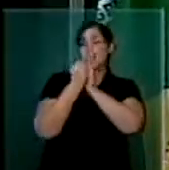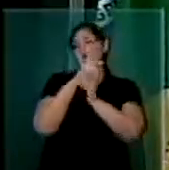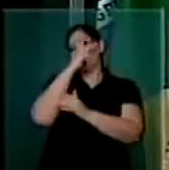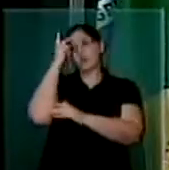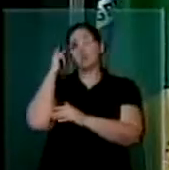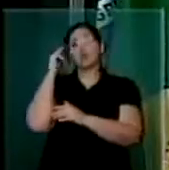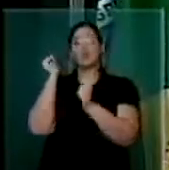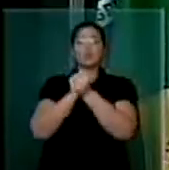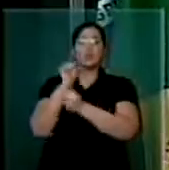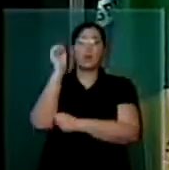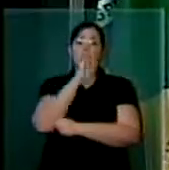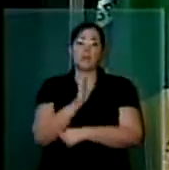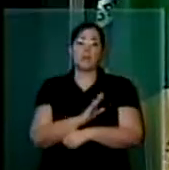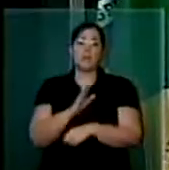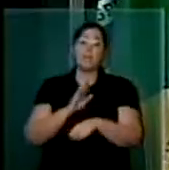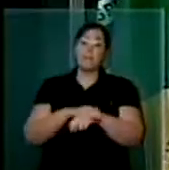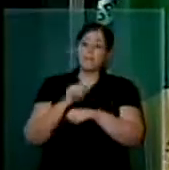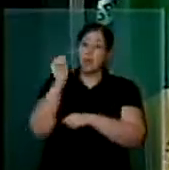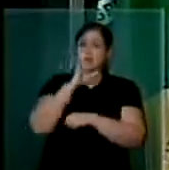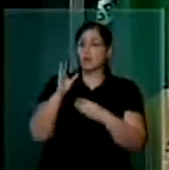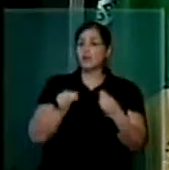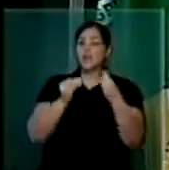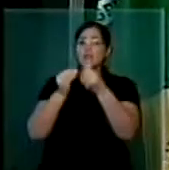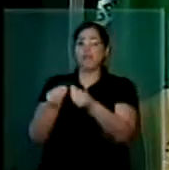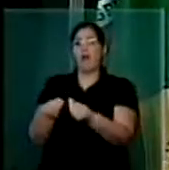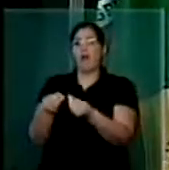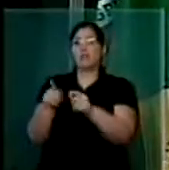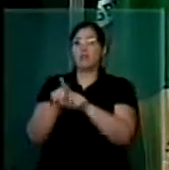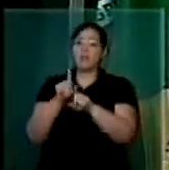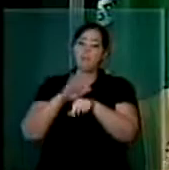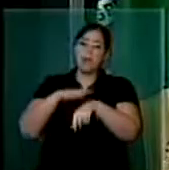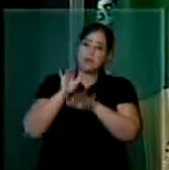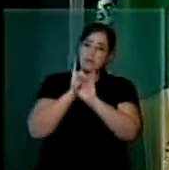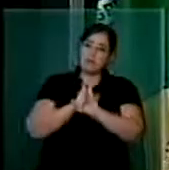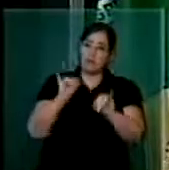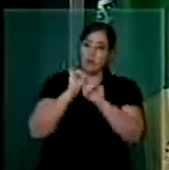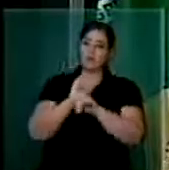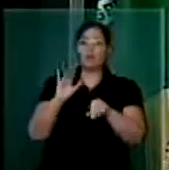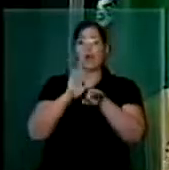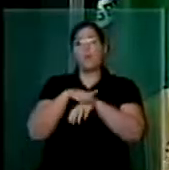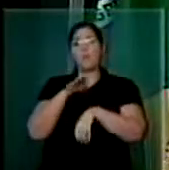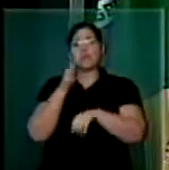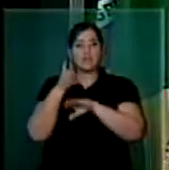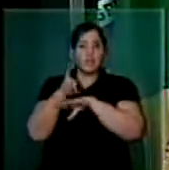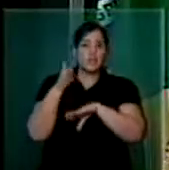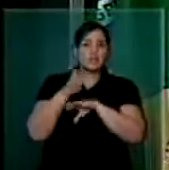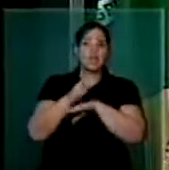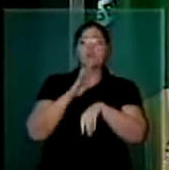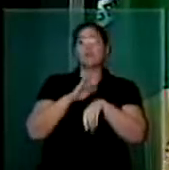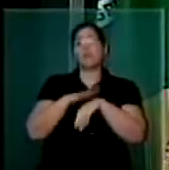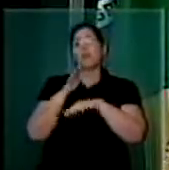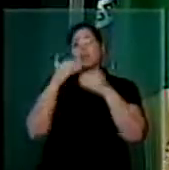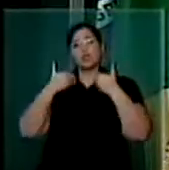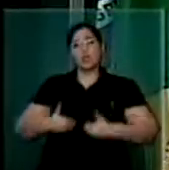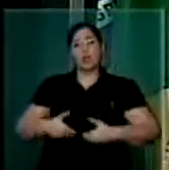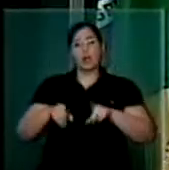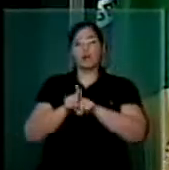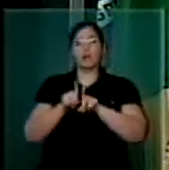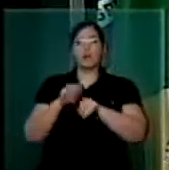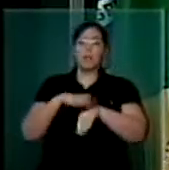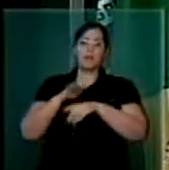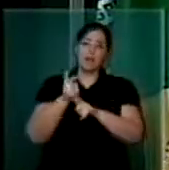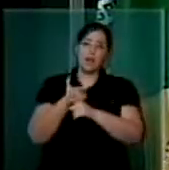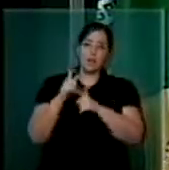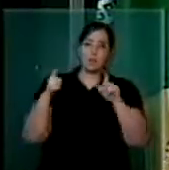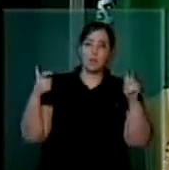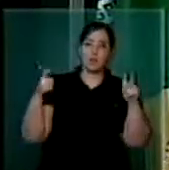Brasil, mais Brasil para os brasileiros, mais informação, mais acesso, mais dignidade, mais crescimento.